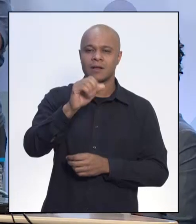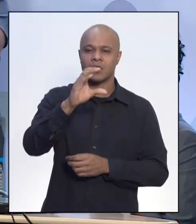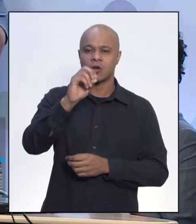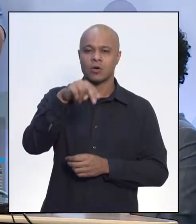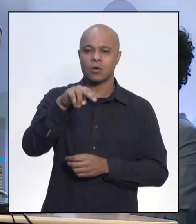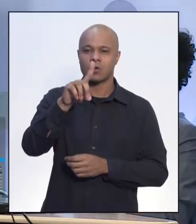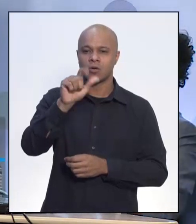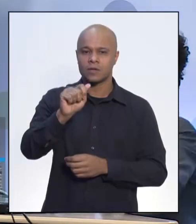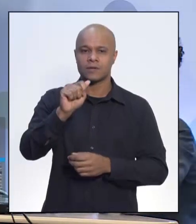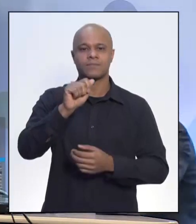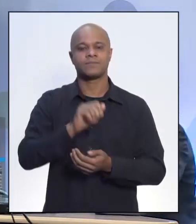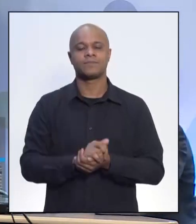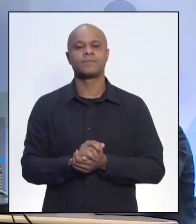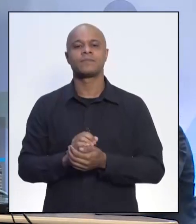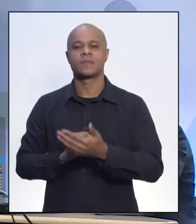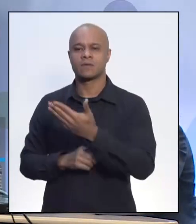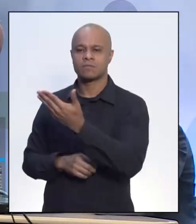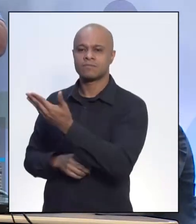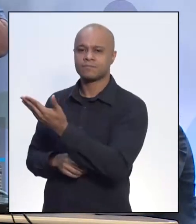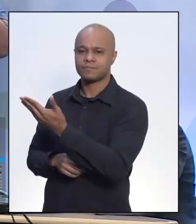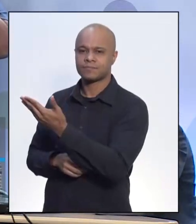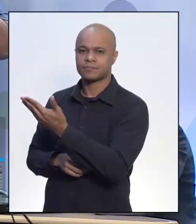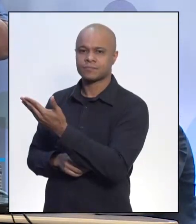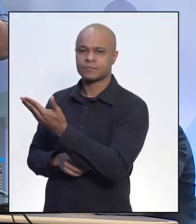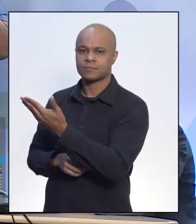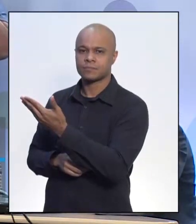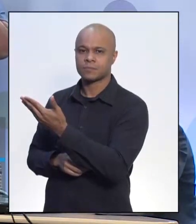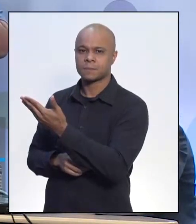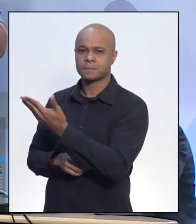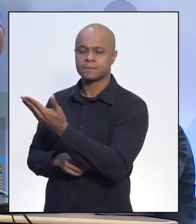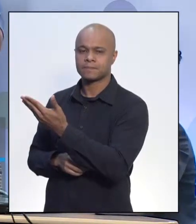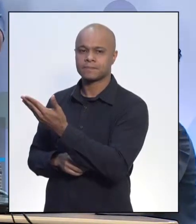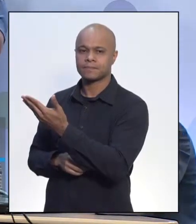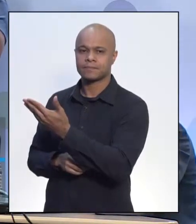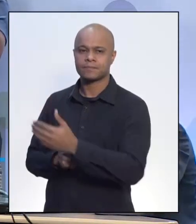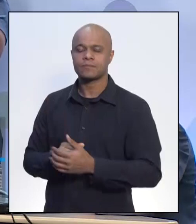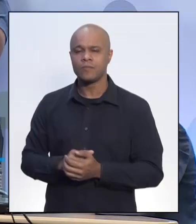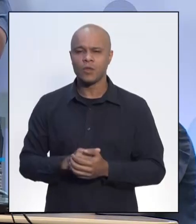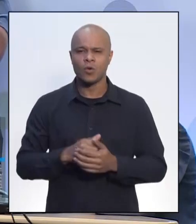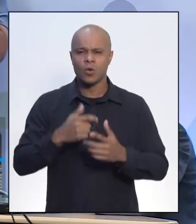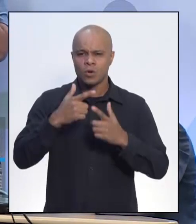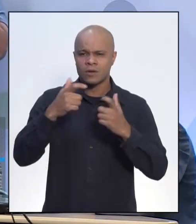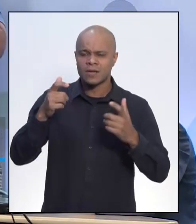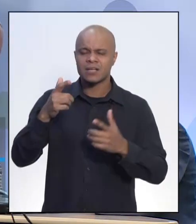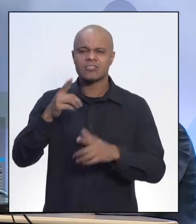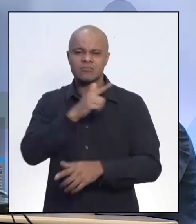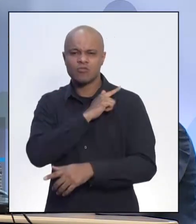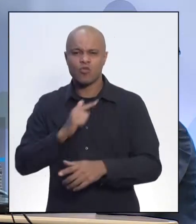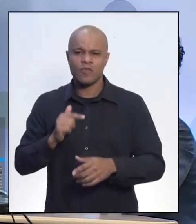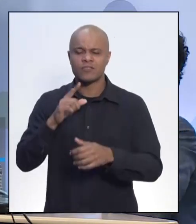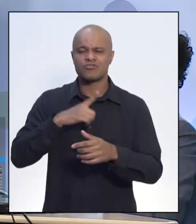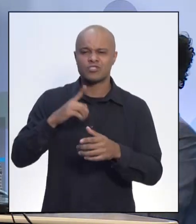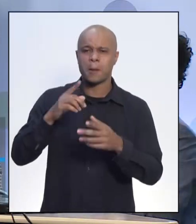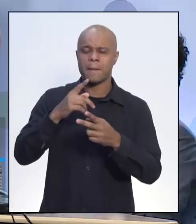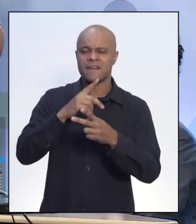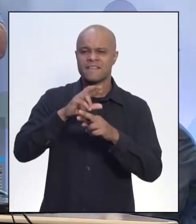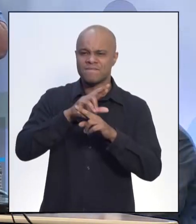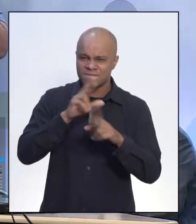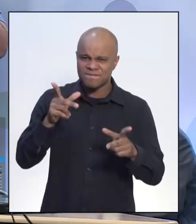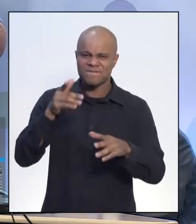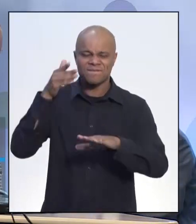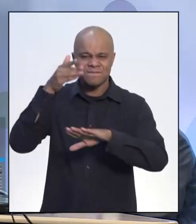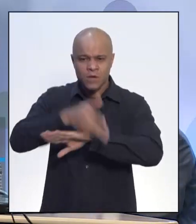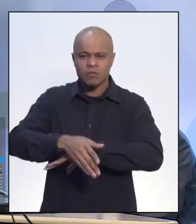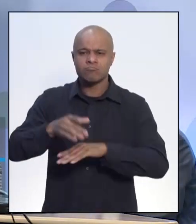invade o Afeganistão, né, por causa, né, do regime talibã que governava, né, o Afeganistão e